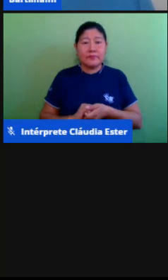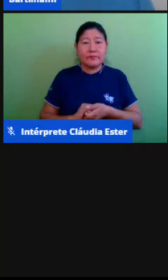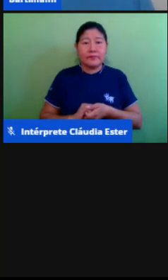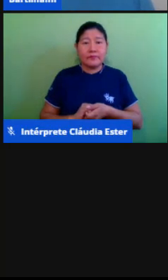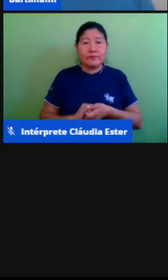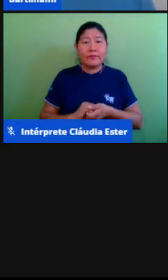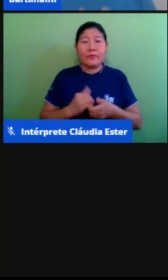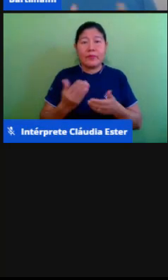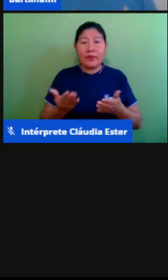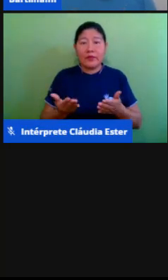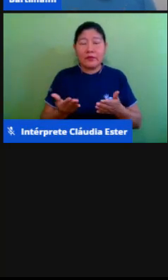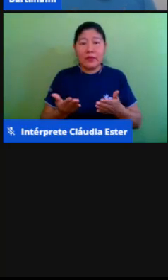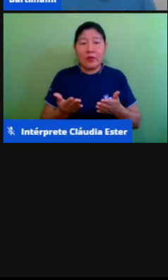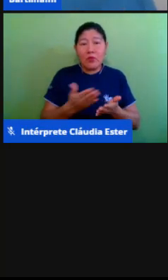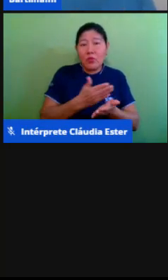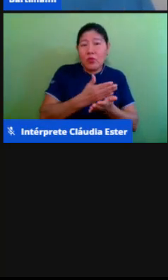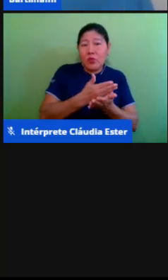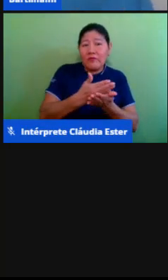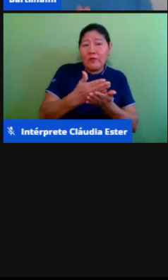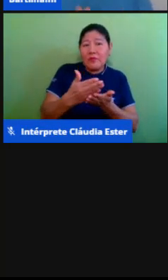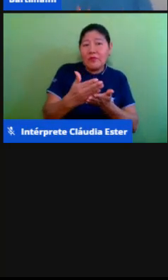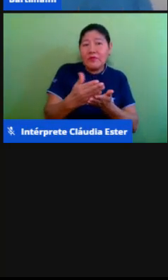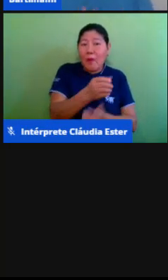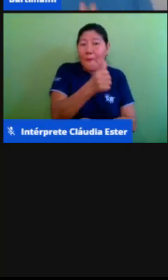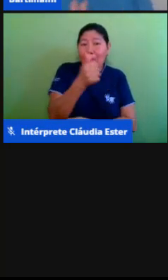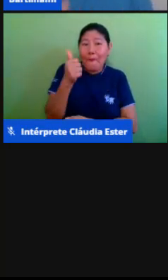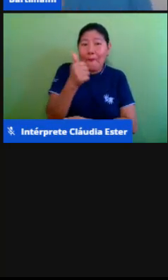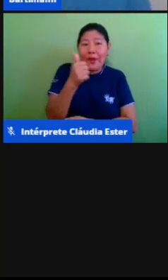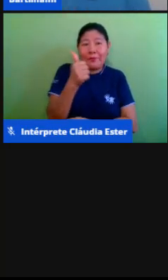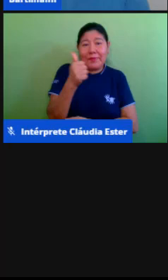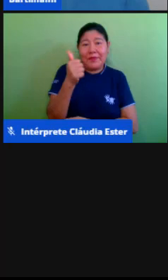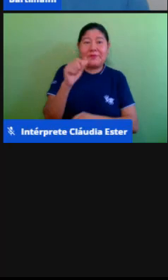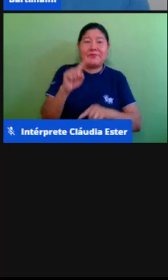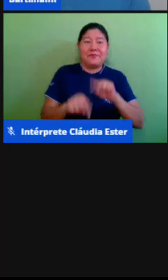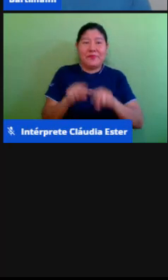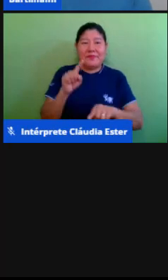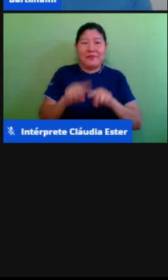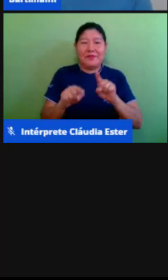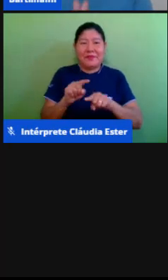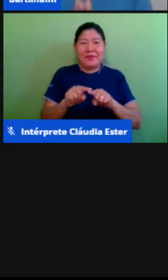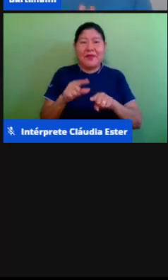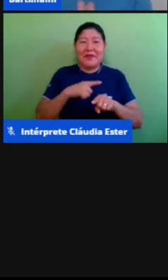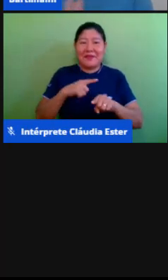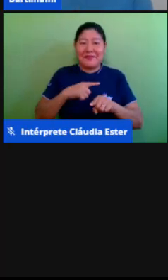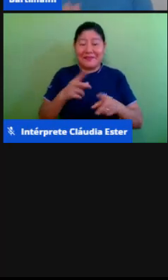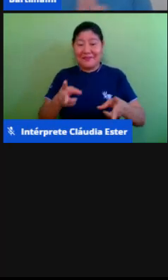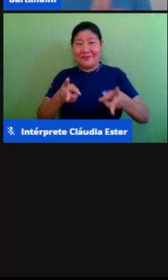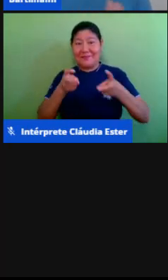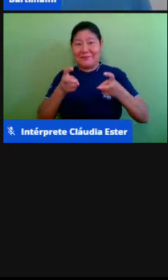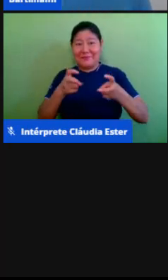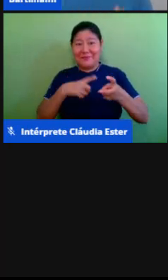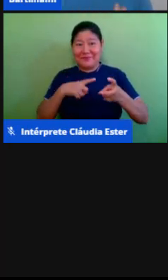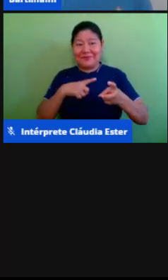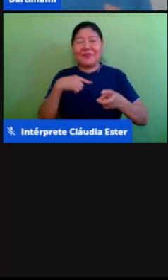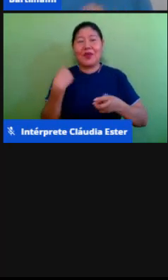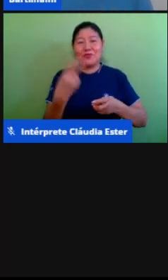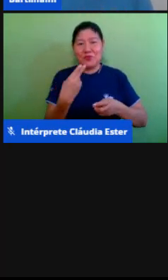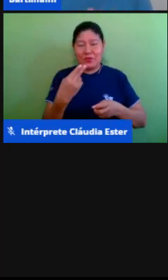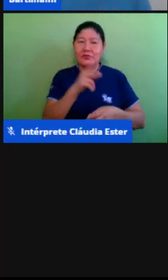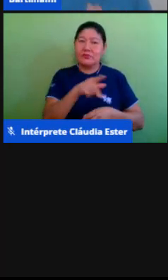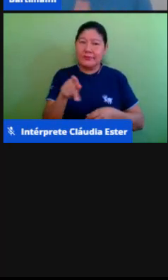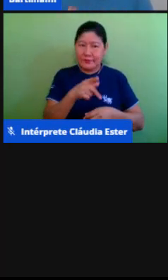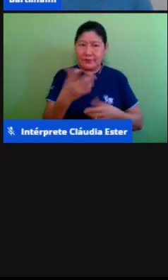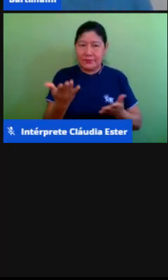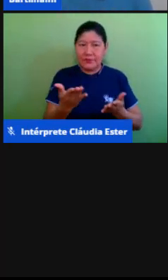Bom, chegamos ao primeiro produto, é aquilo que realmente interessa para nós professores, né? Tá, você falou, explicou do